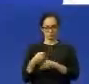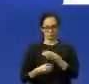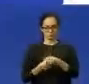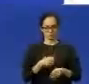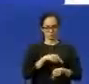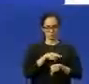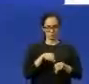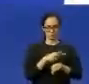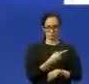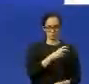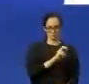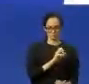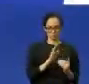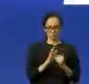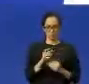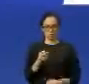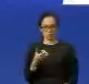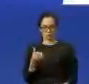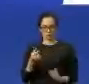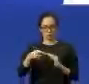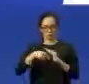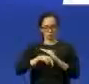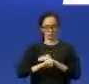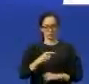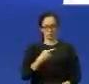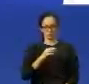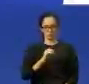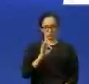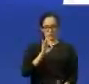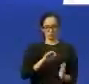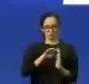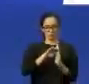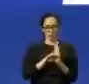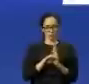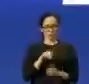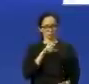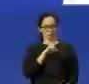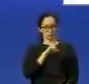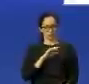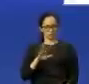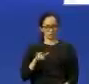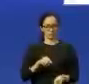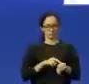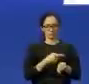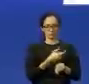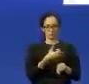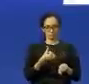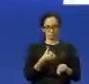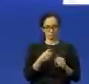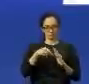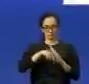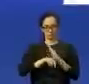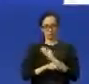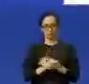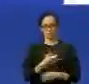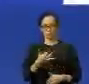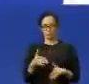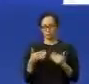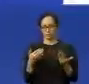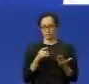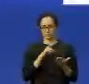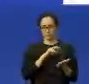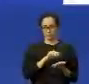16 horas, a profundidade do rio diminui 10%. Então, às 16 horas, qual a profundidade do rio em metro no local onde foram